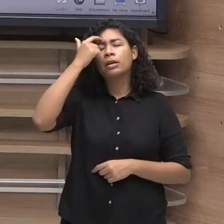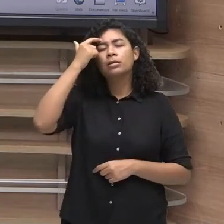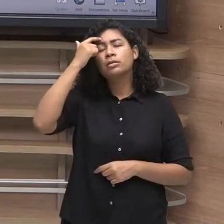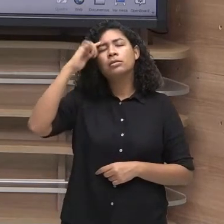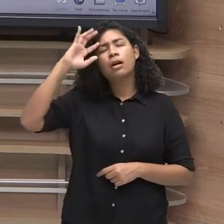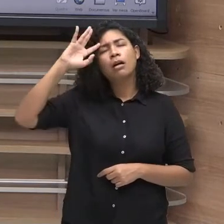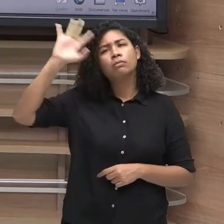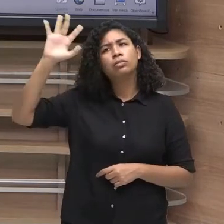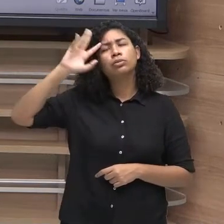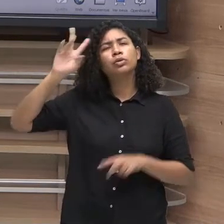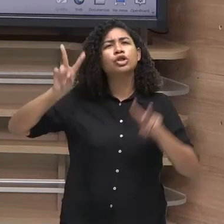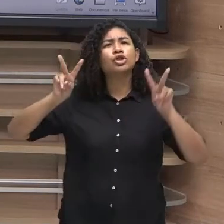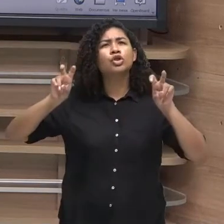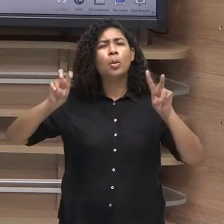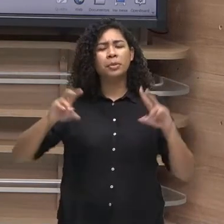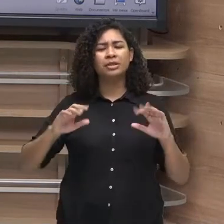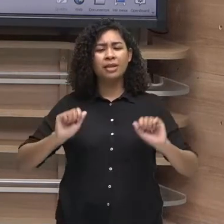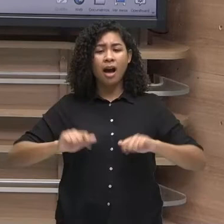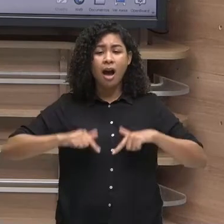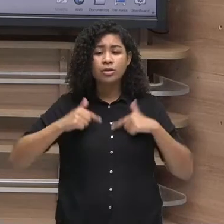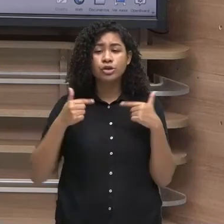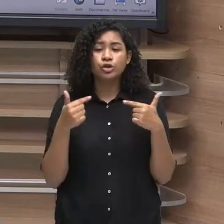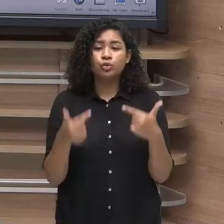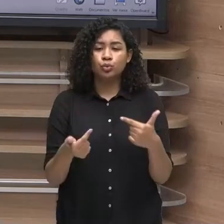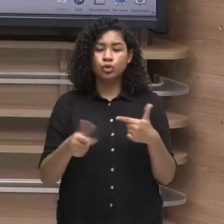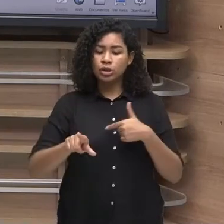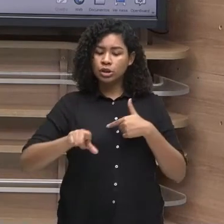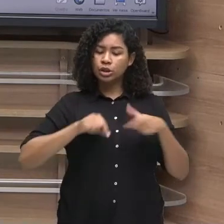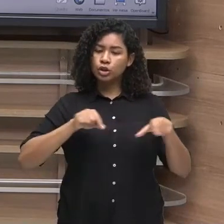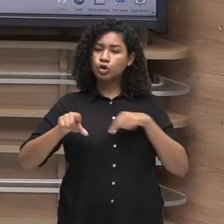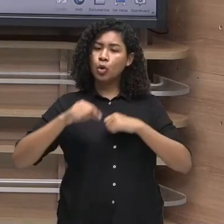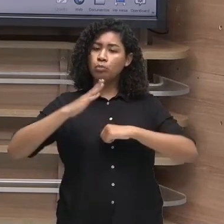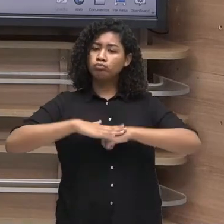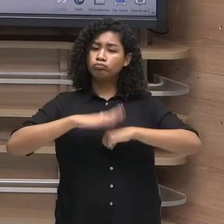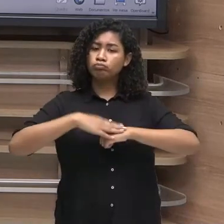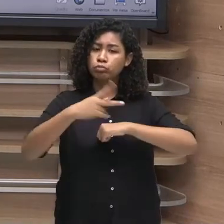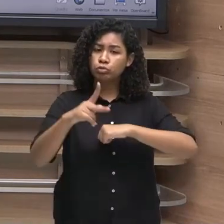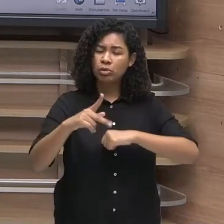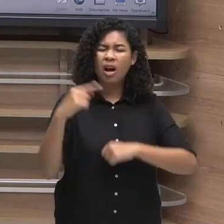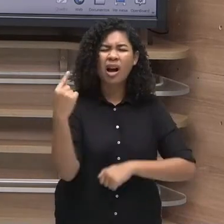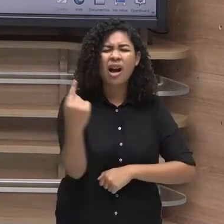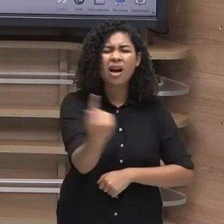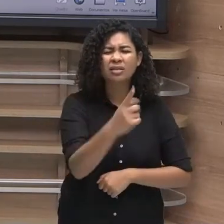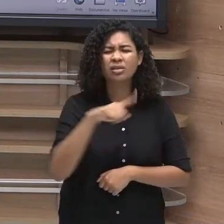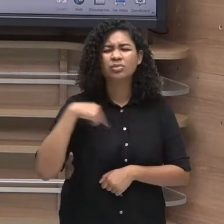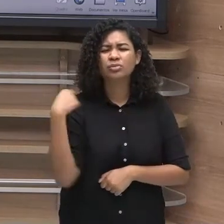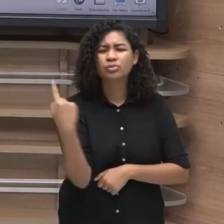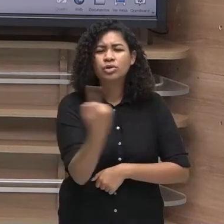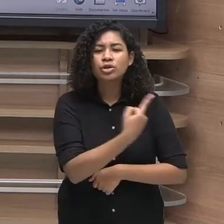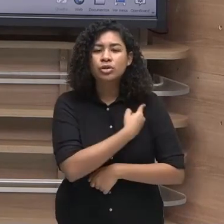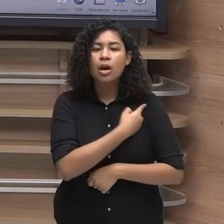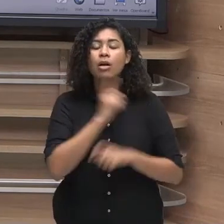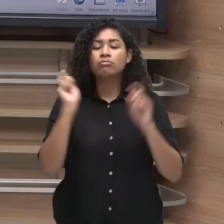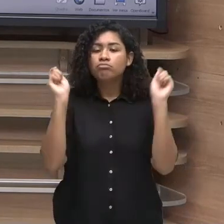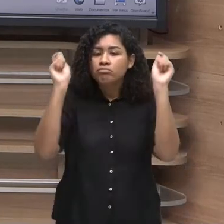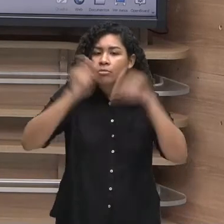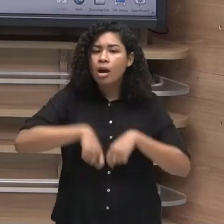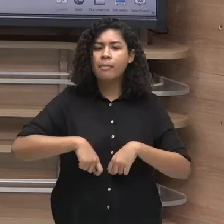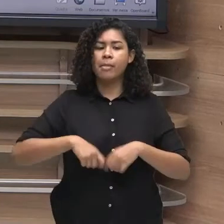são as atitudes que tanto você quanto eu, como cada um de nós, podemos